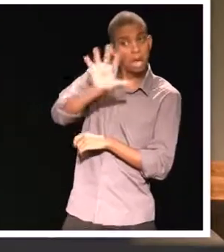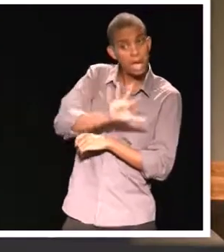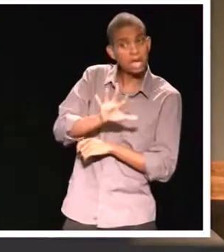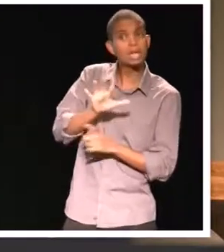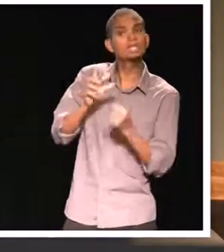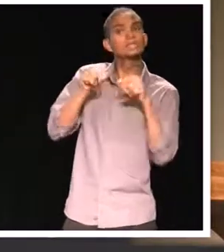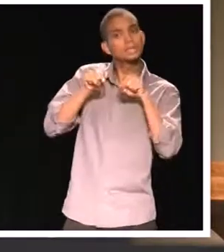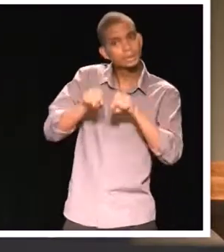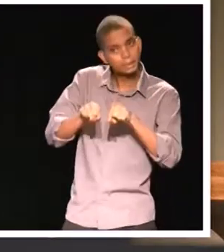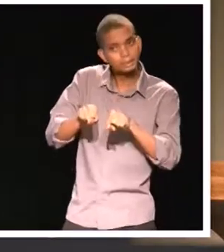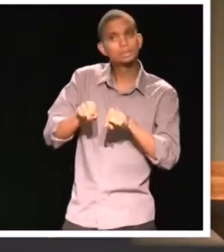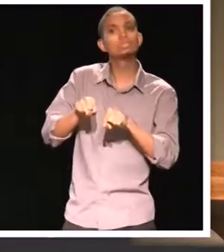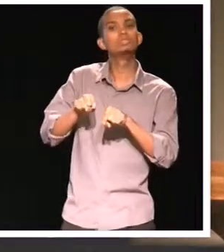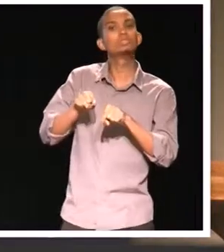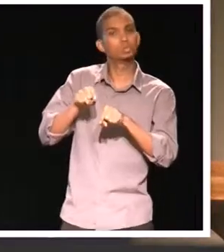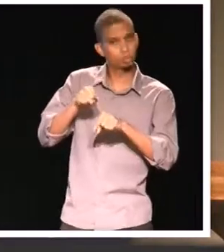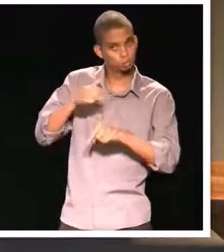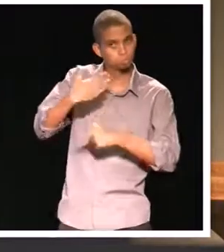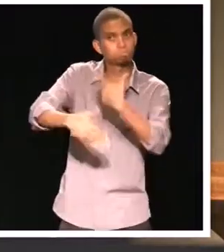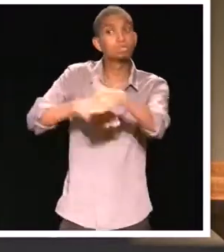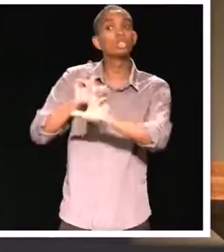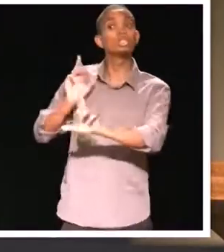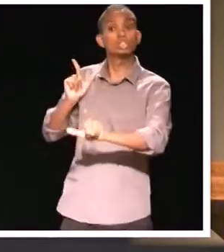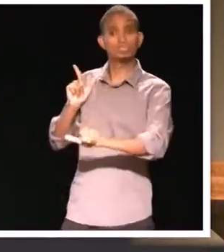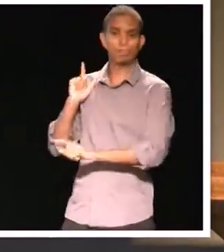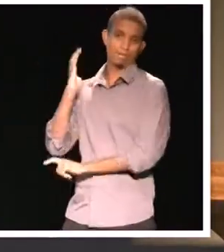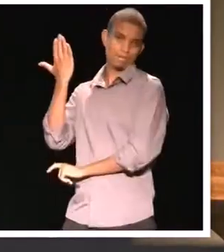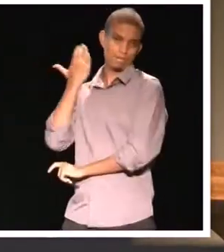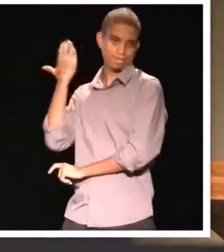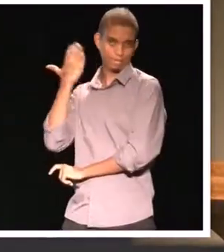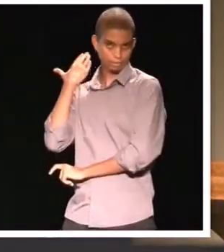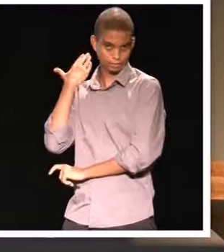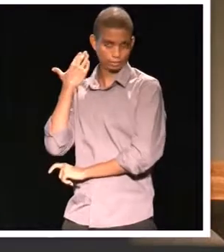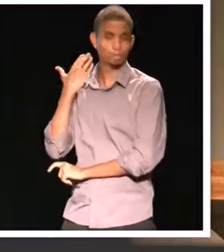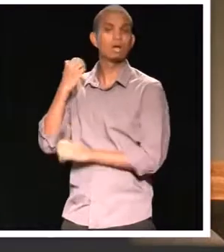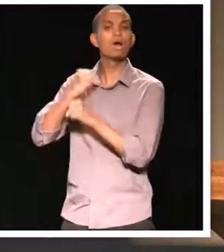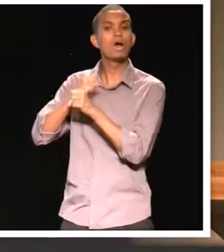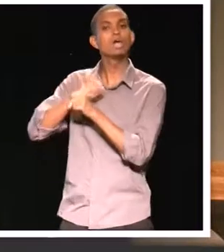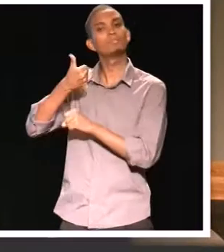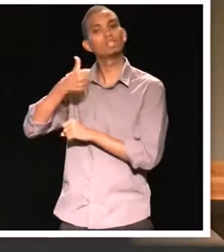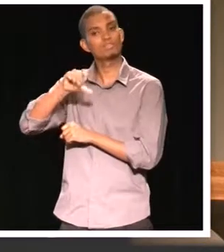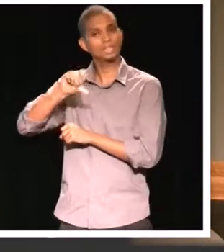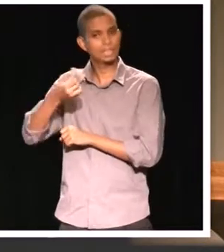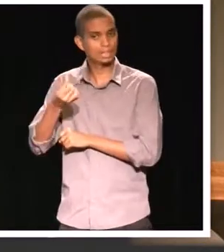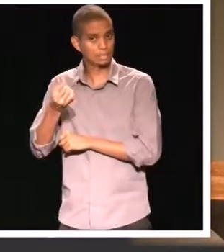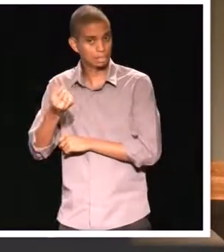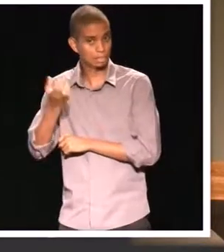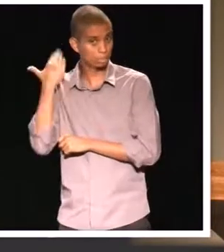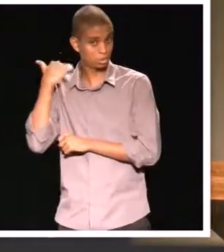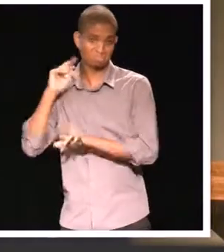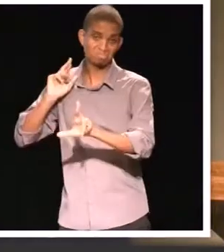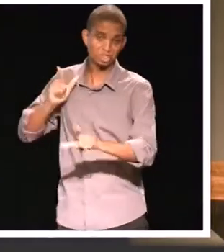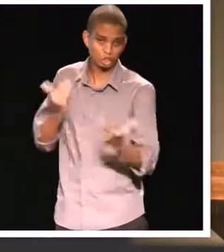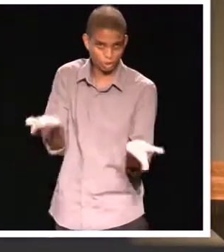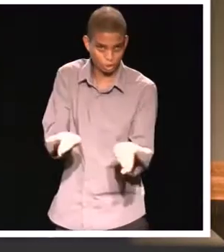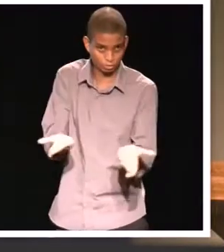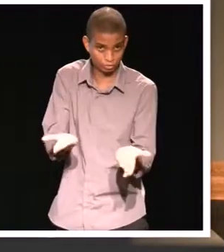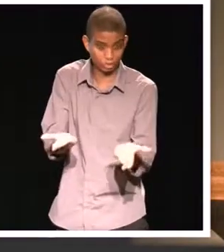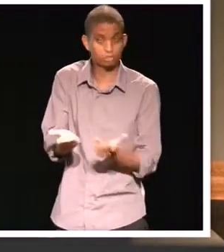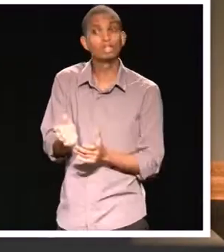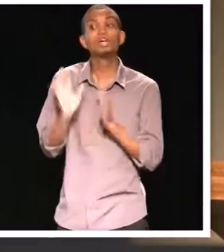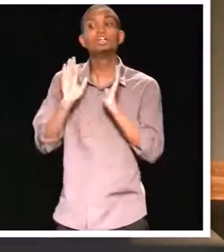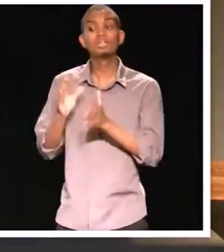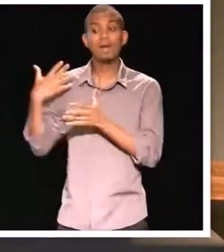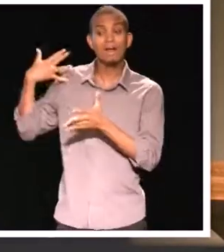patamar muito diverso daquele que nós estávamos nos anos 60. E são só 50